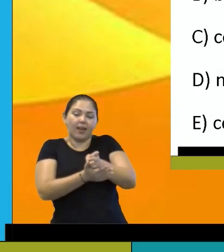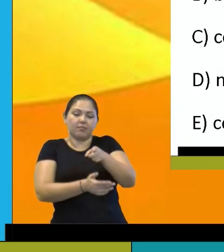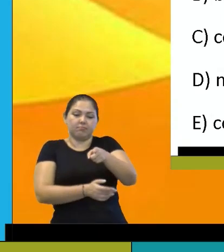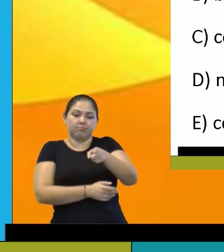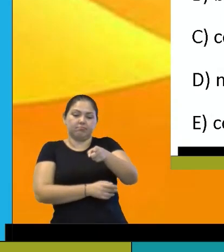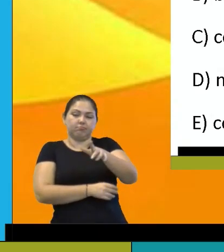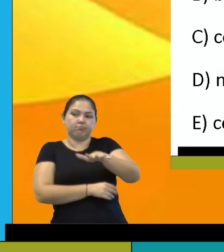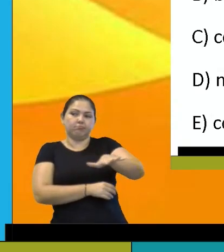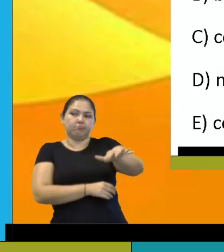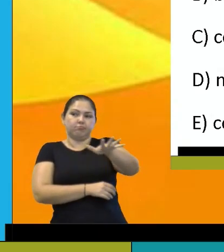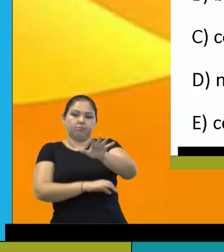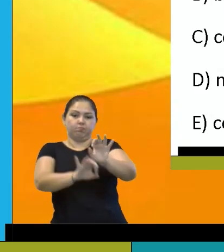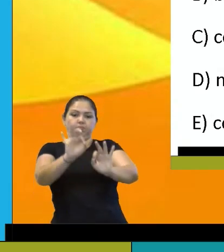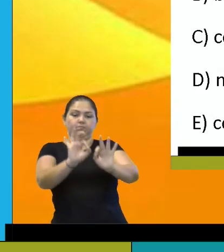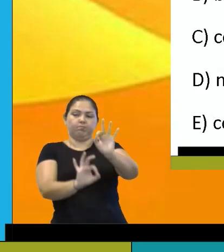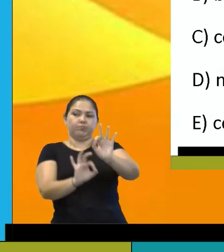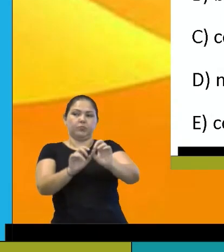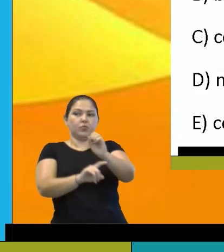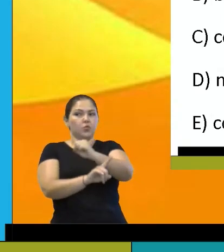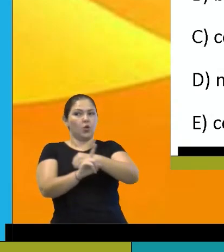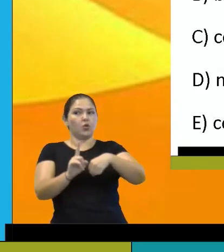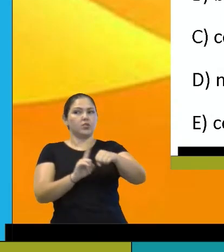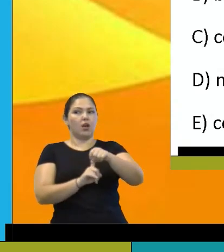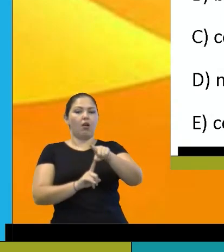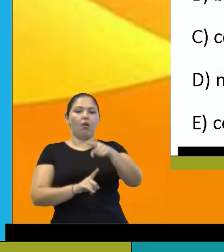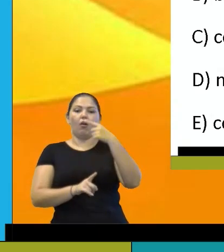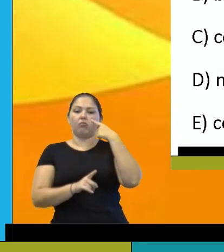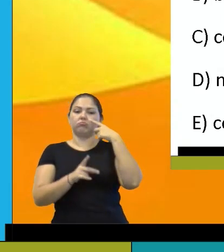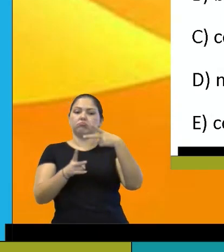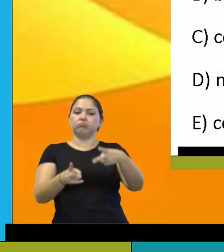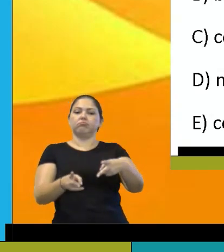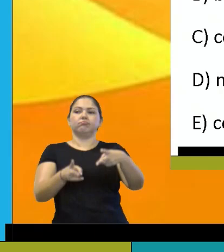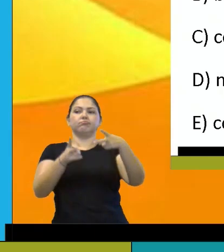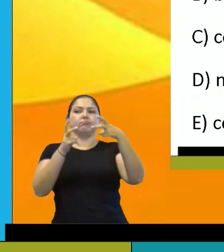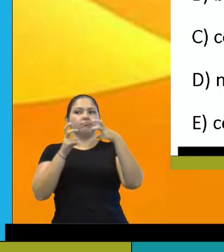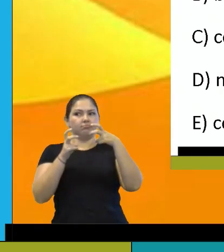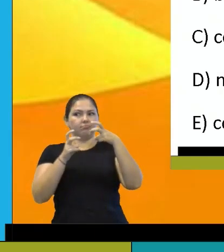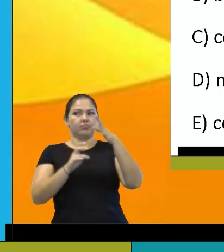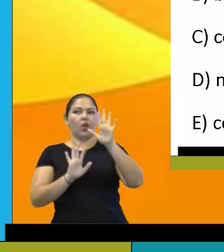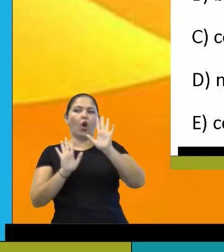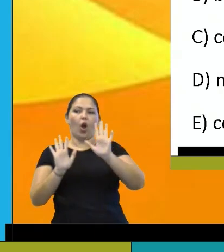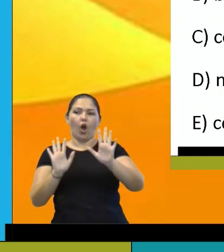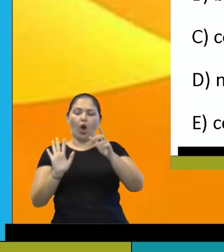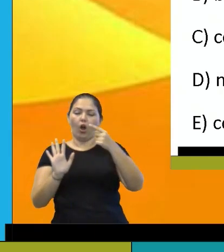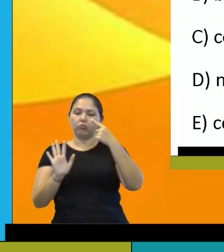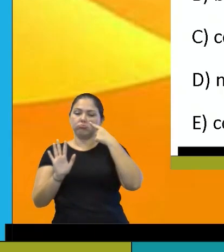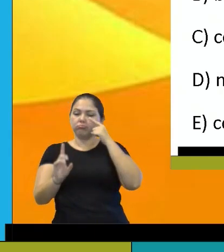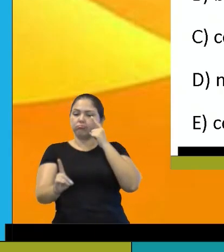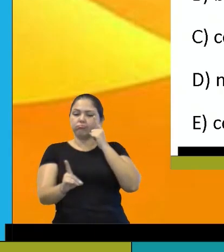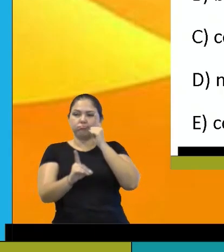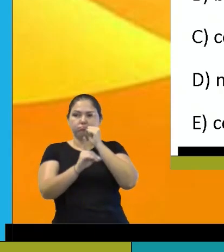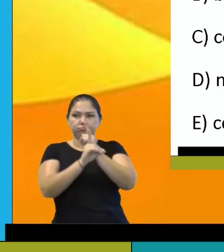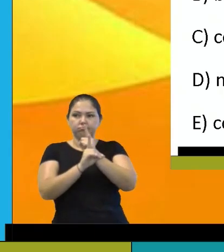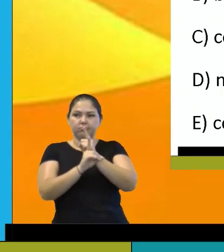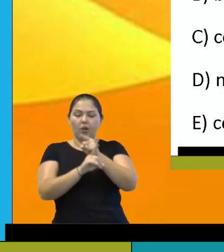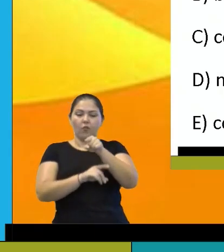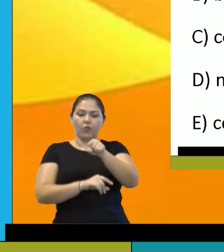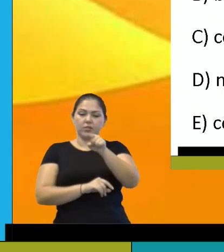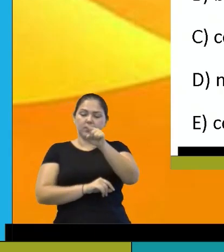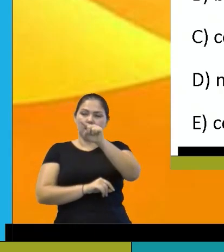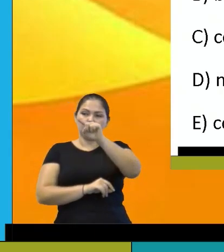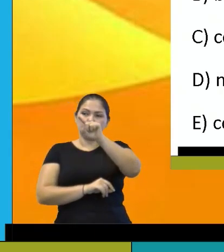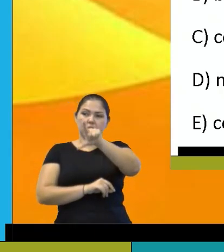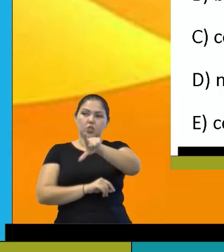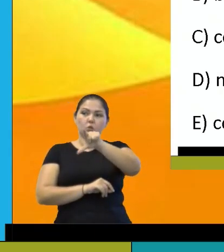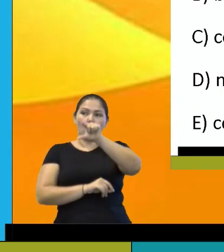tá? Olha o comando, aprendam a identificar o comando para que vocês possam marcar a opção